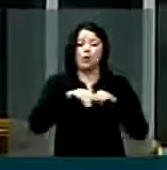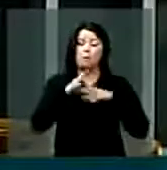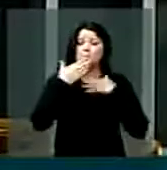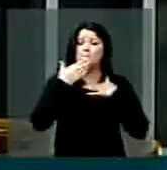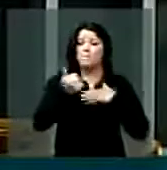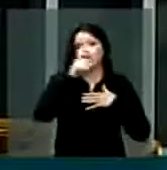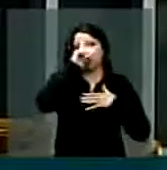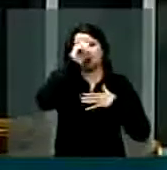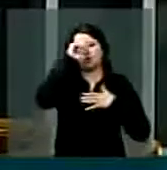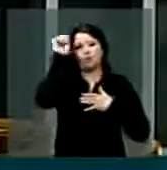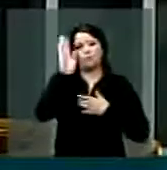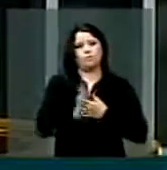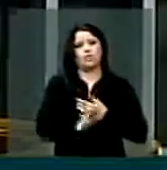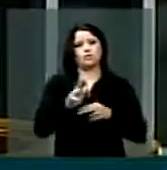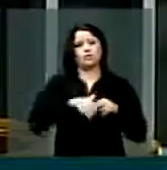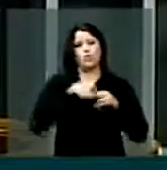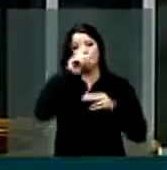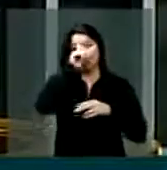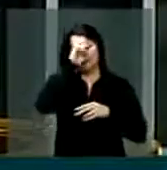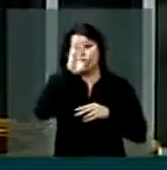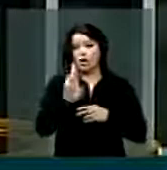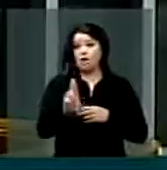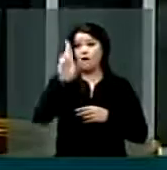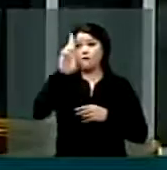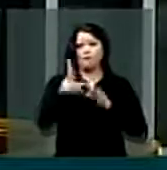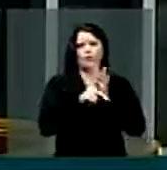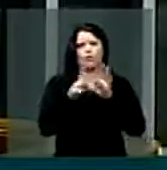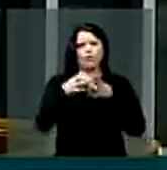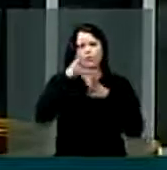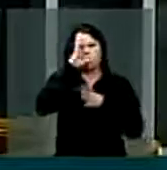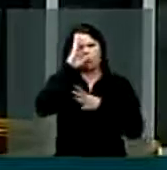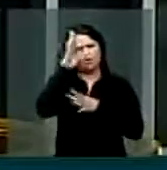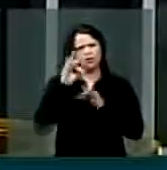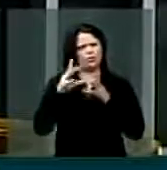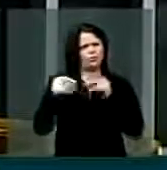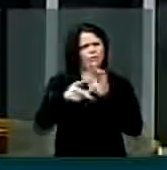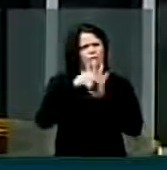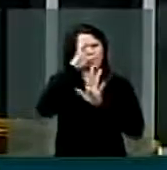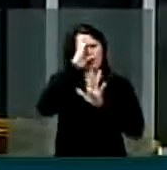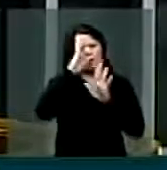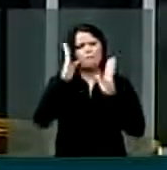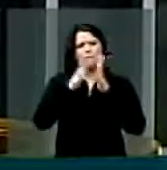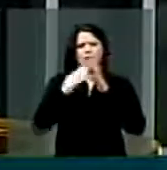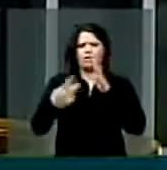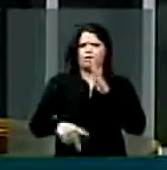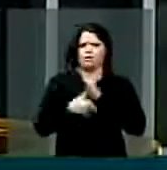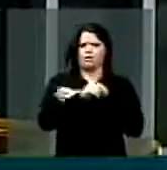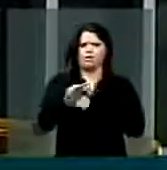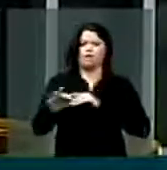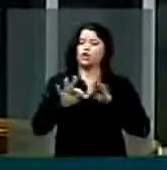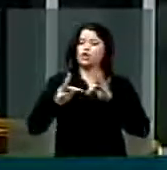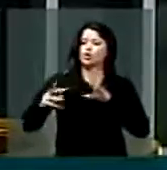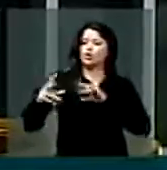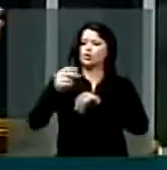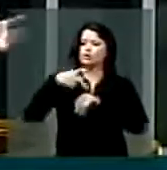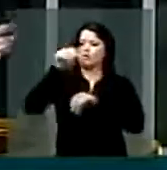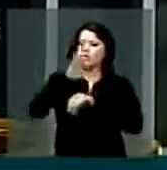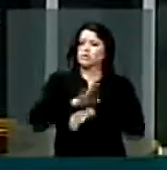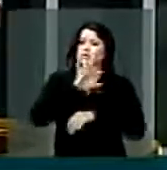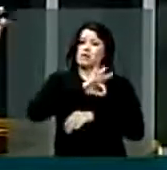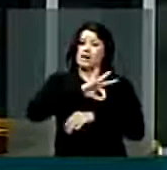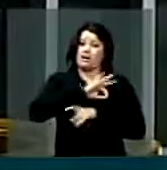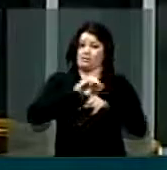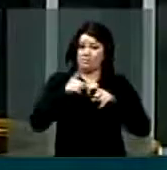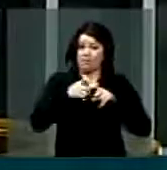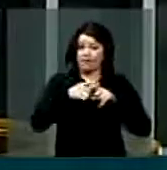hospitais do Brasil, um hospital de referência para as Forças Armadas, mas também para os moradores daqui do Distrito Federal e para todo o país. O salário de um médico